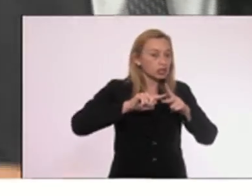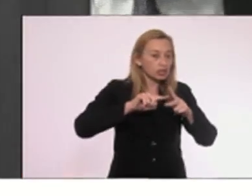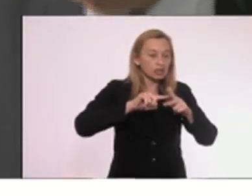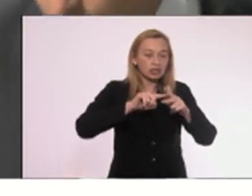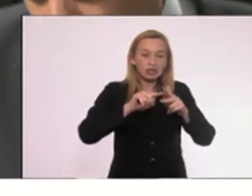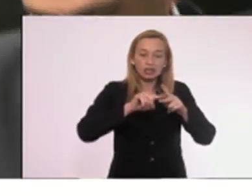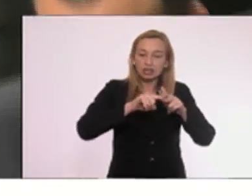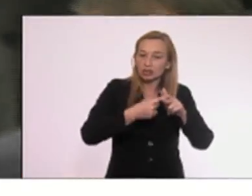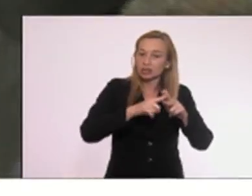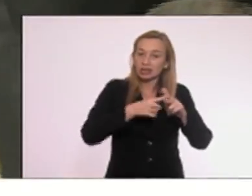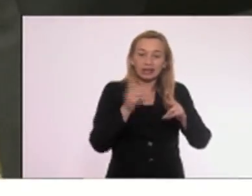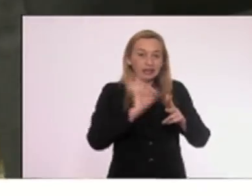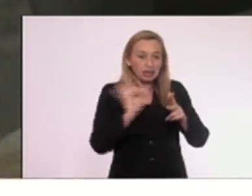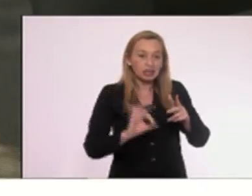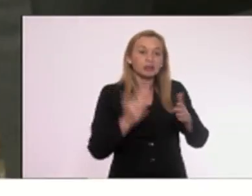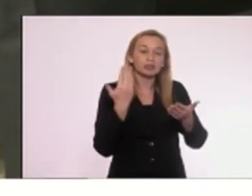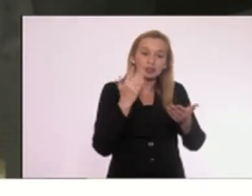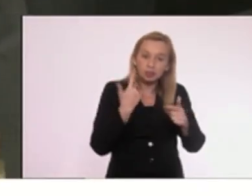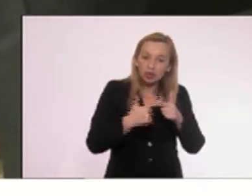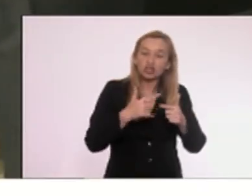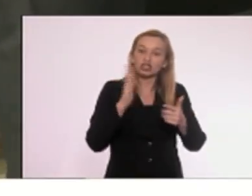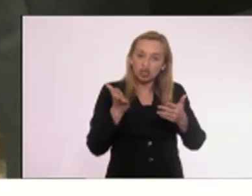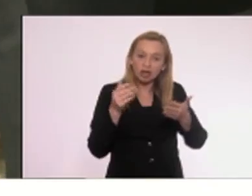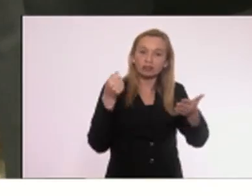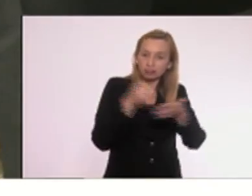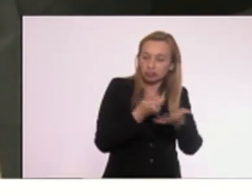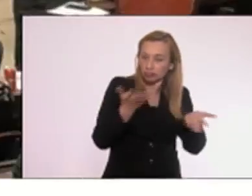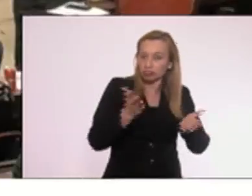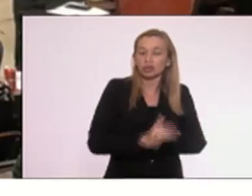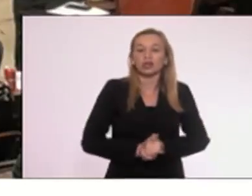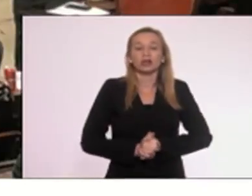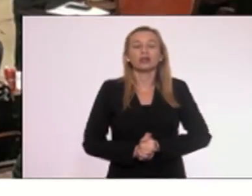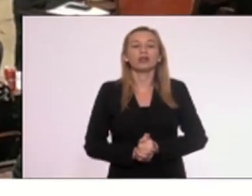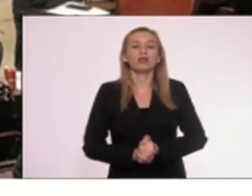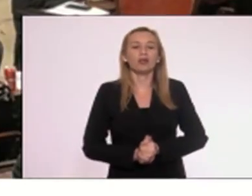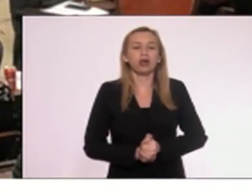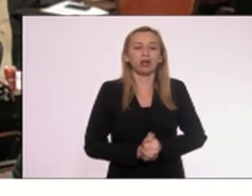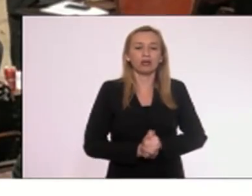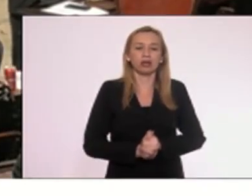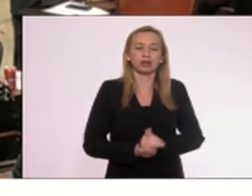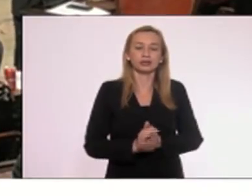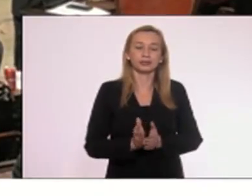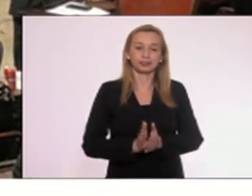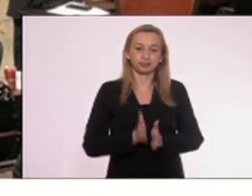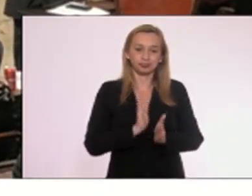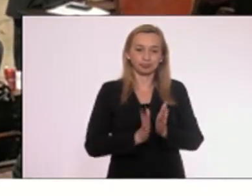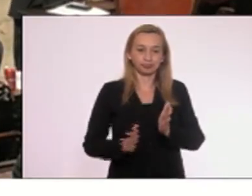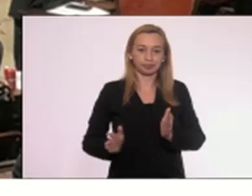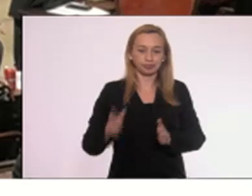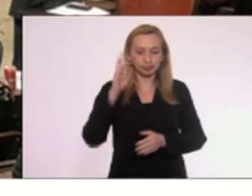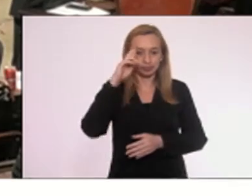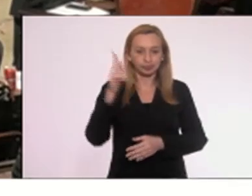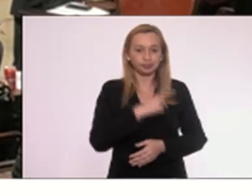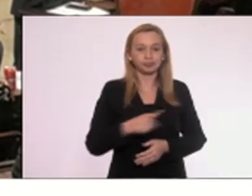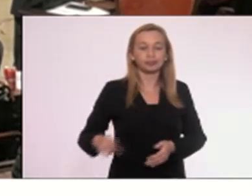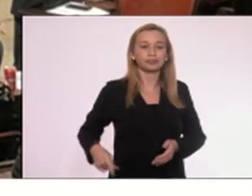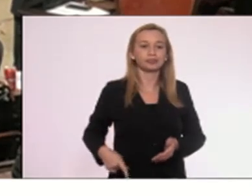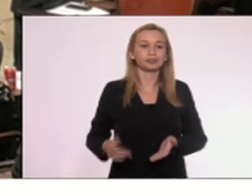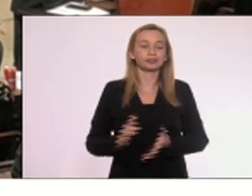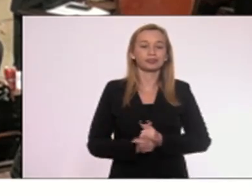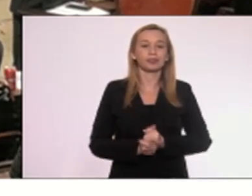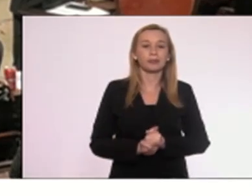já existe na corporação há 27 anos. Questão de ordem, presidente. Só para esclarecer. Questão de ordem, deputado Valder. Apenas para esclarecer o coronel Salema, eu